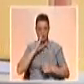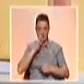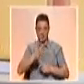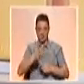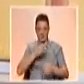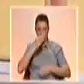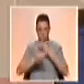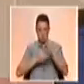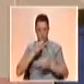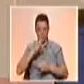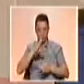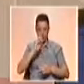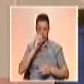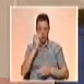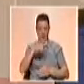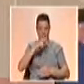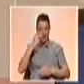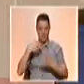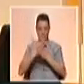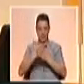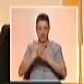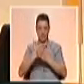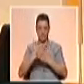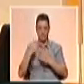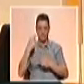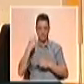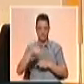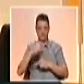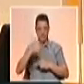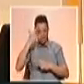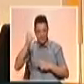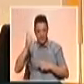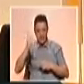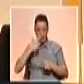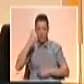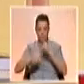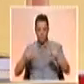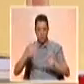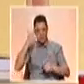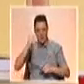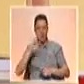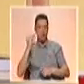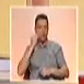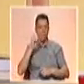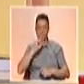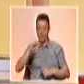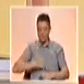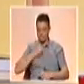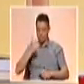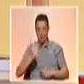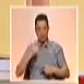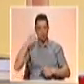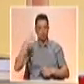naquilo que a Joana estava aqui a falar, que é dar uma série de ideias às pessoas e de sugestões de como é que podem melhorar no